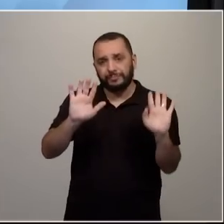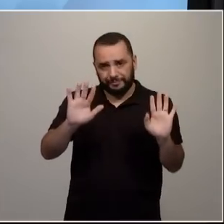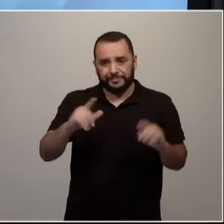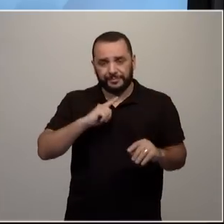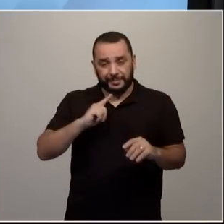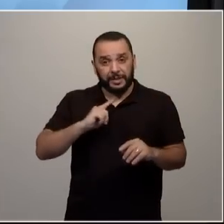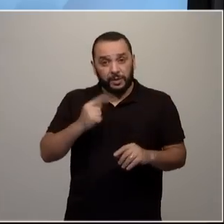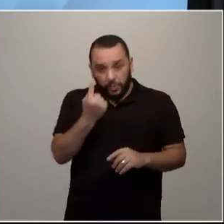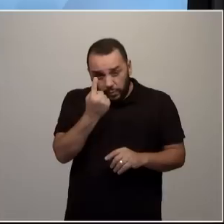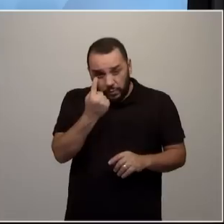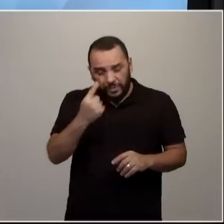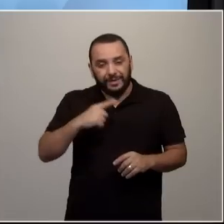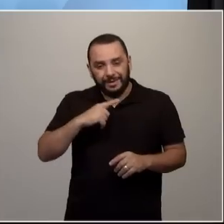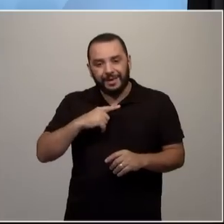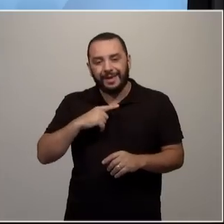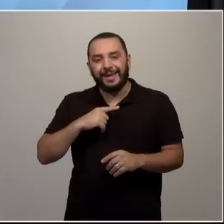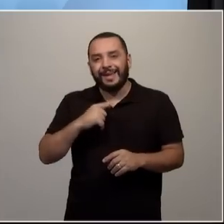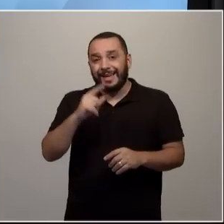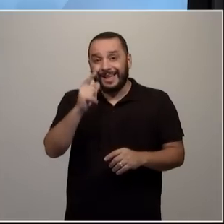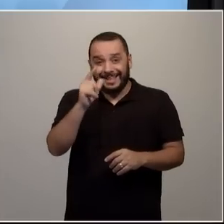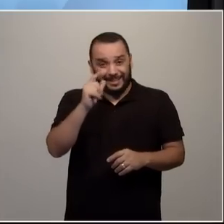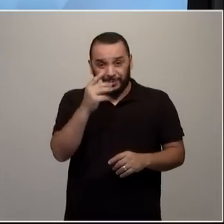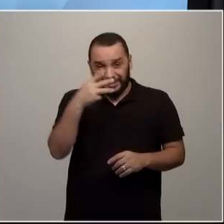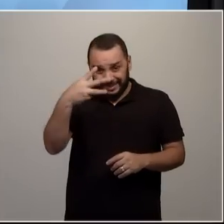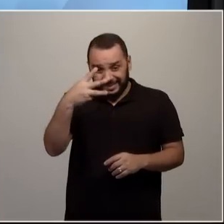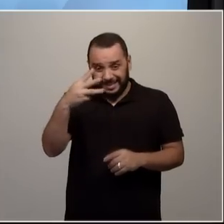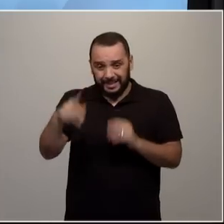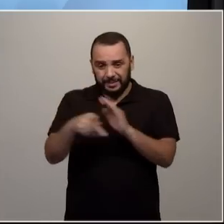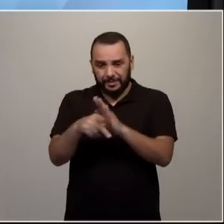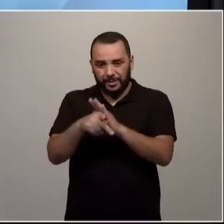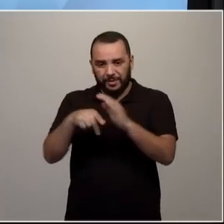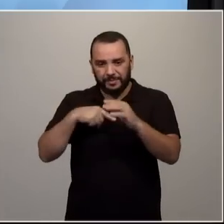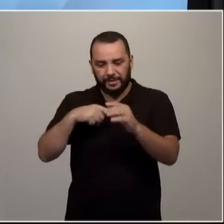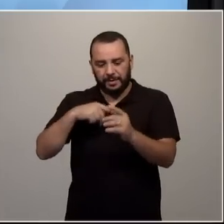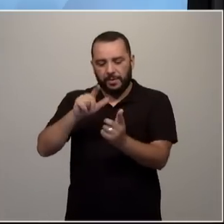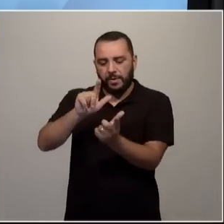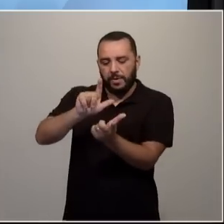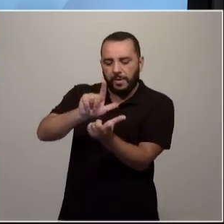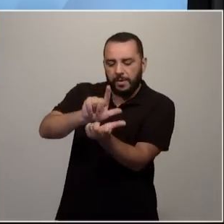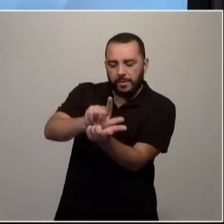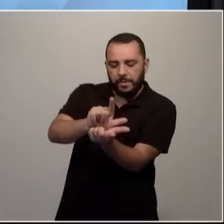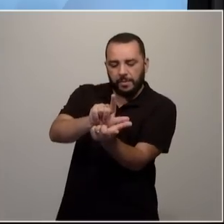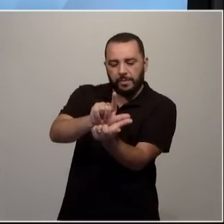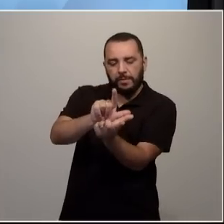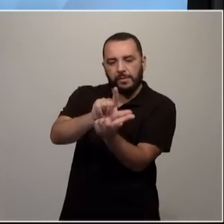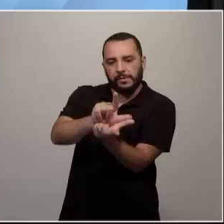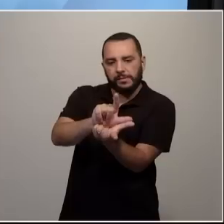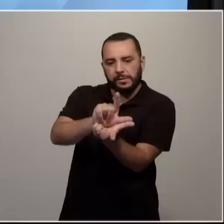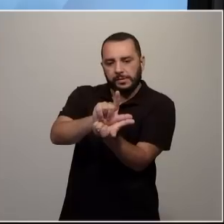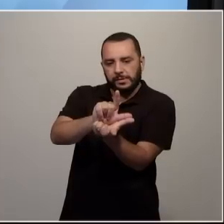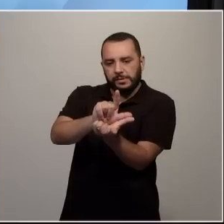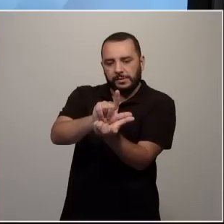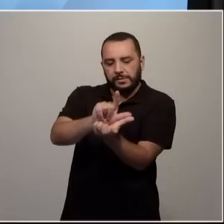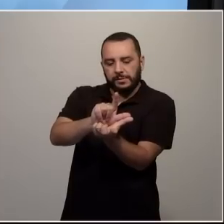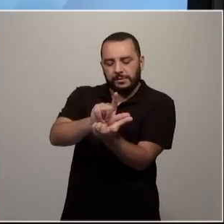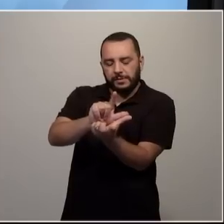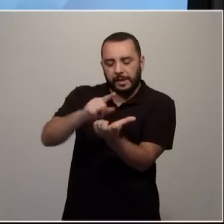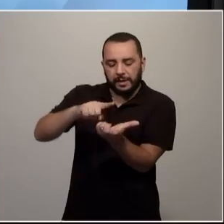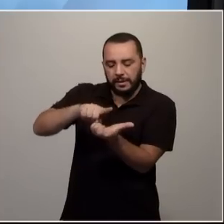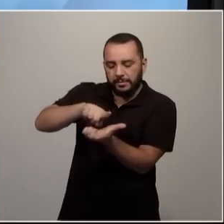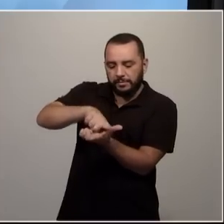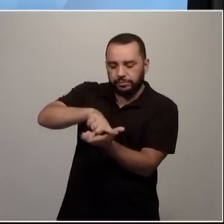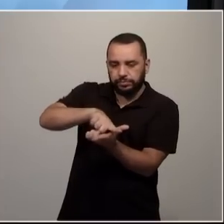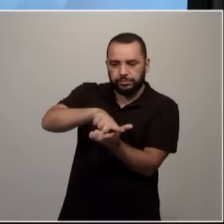os 3 fiquem paralelos ao mesmo plano. Ou seja, os vetores ficam assim, paralelos a um mesmo